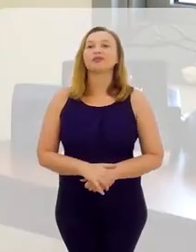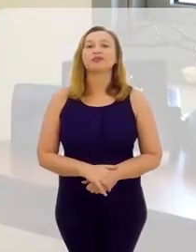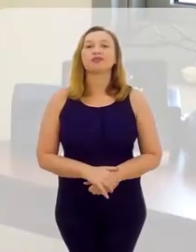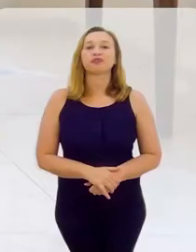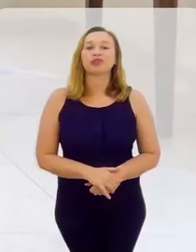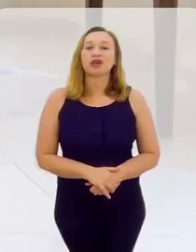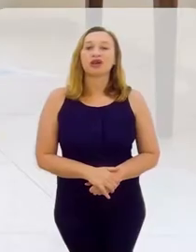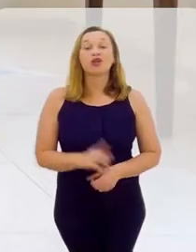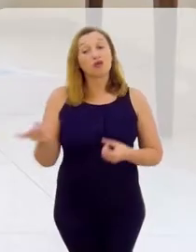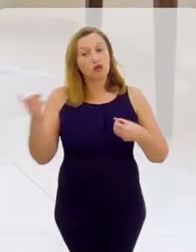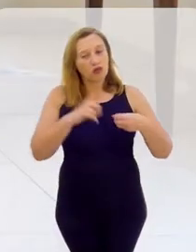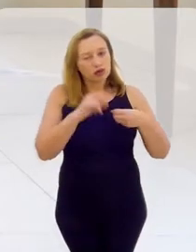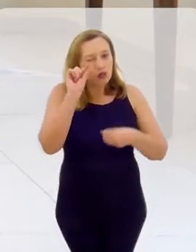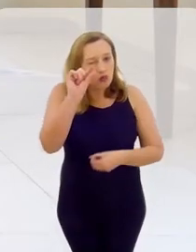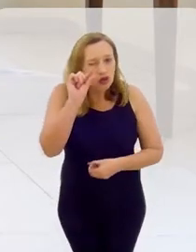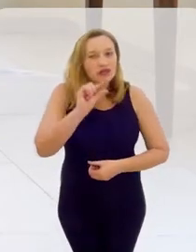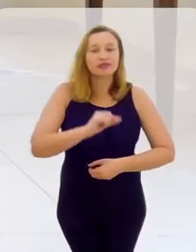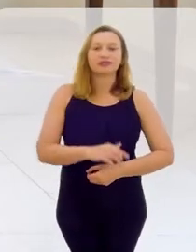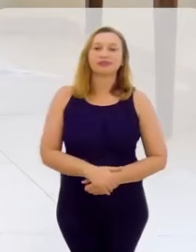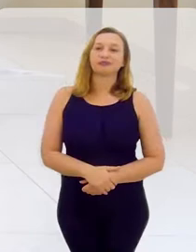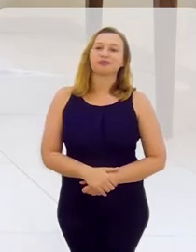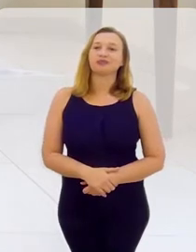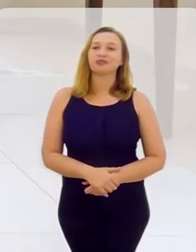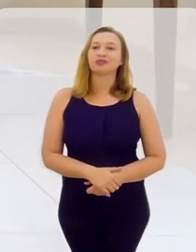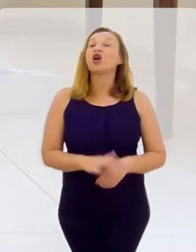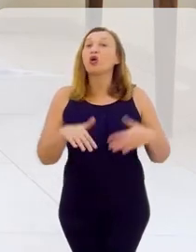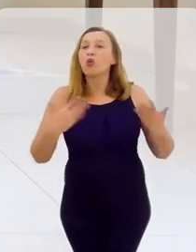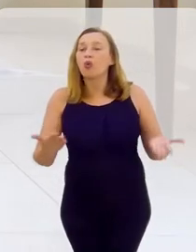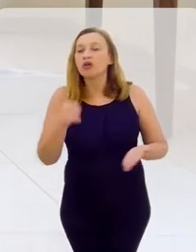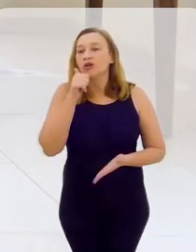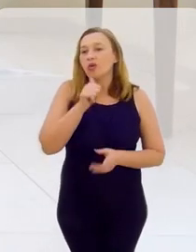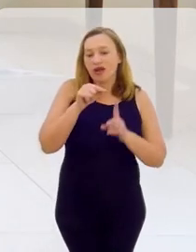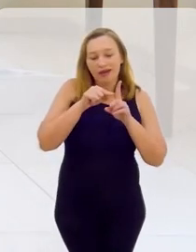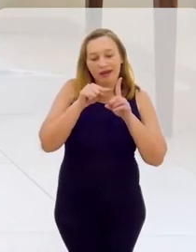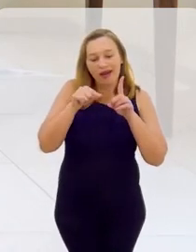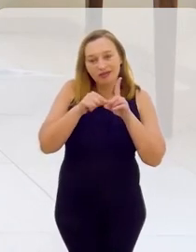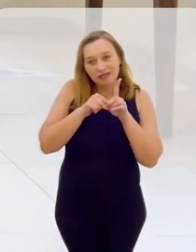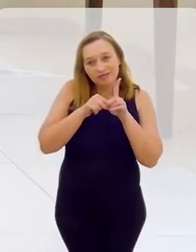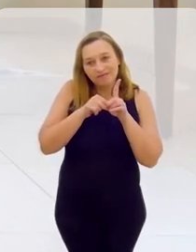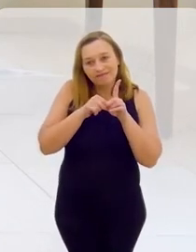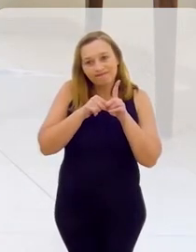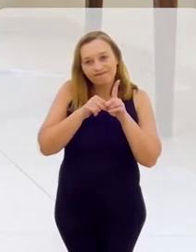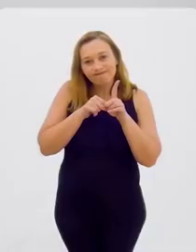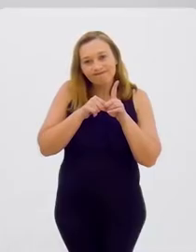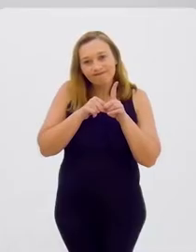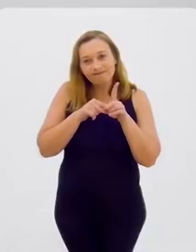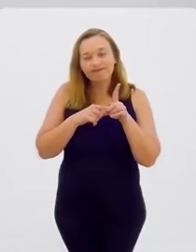primeiro. Vou voltar um pouquinho. Quando a mulher está grávida,